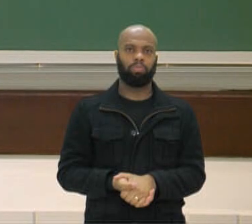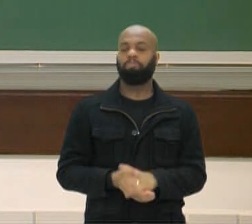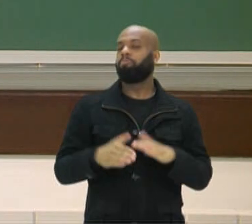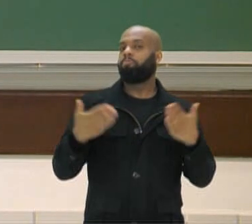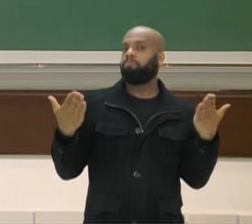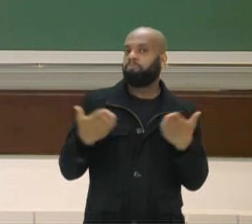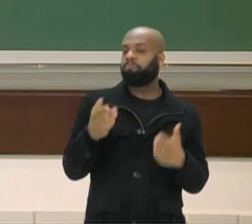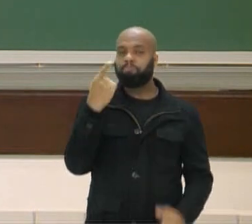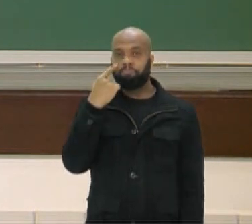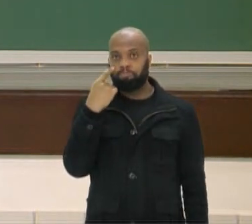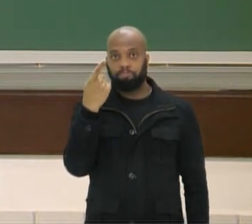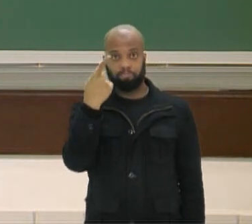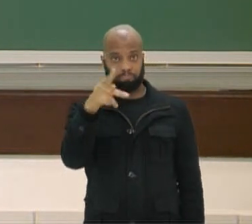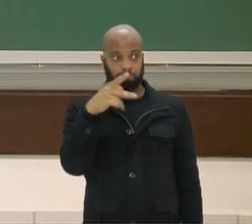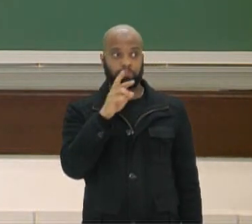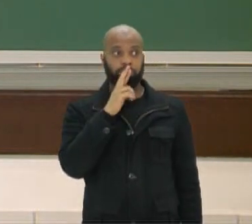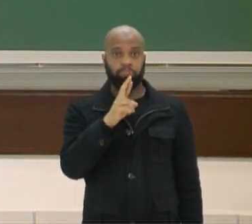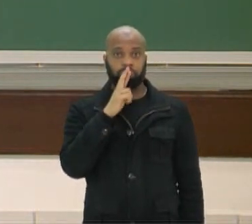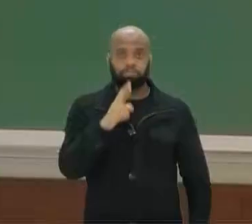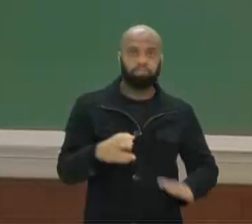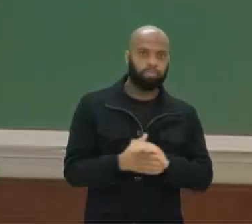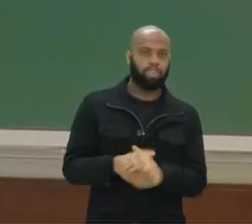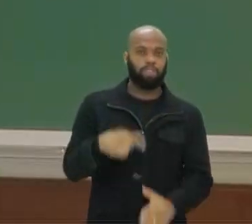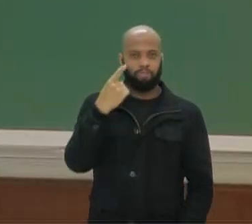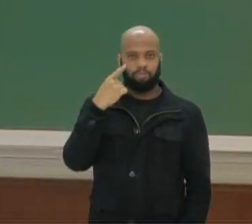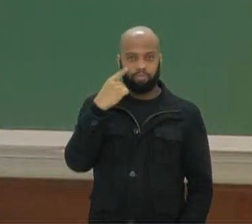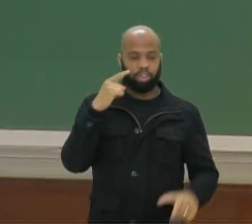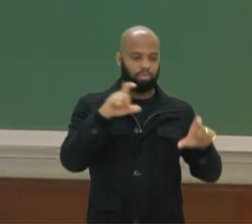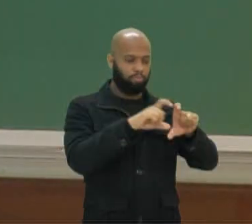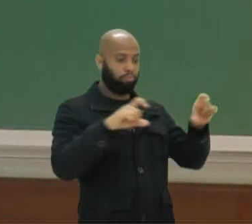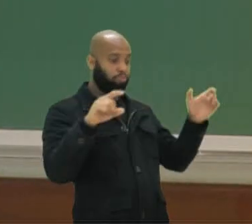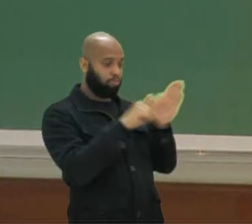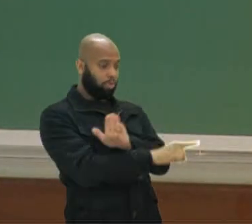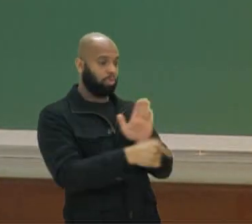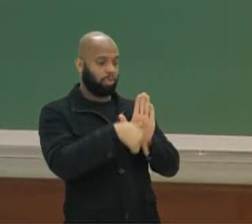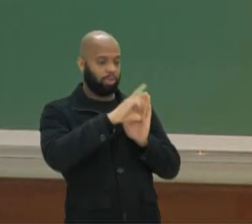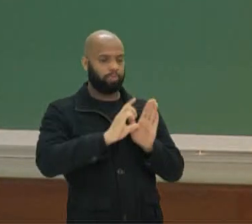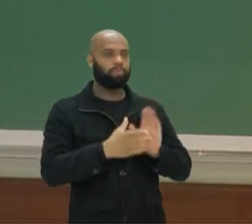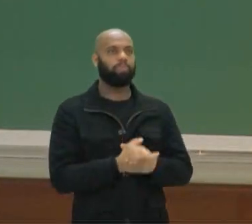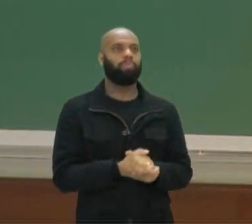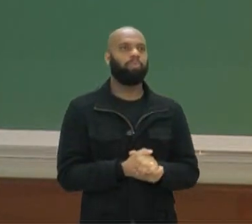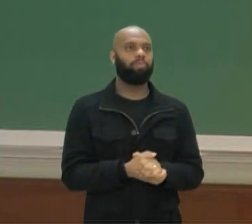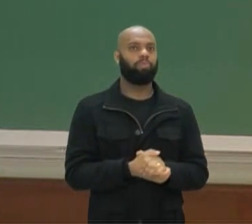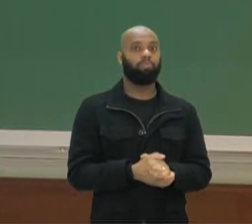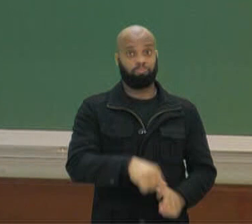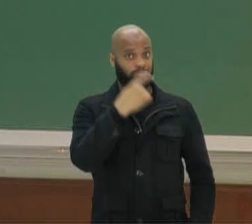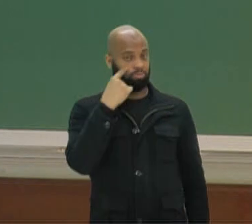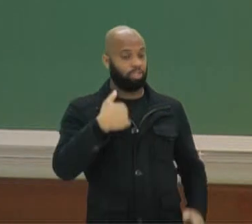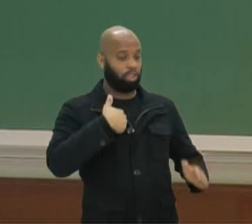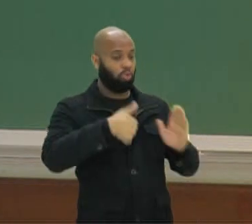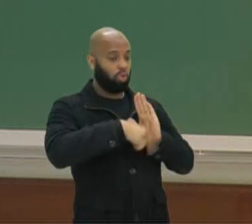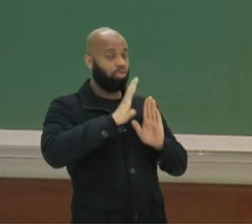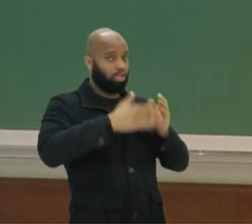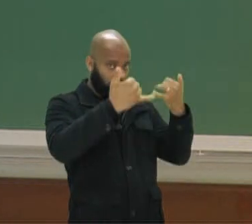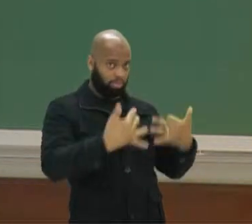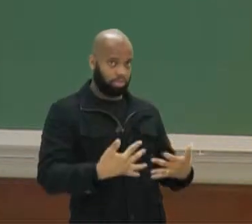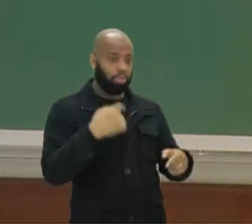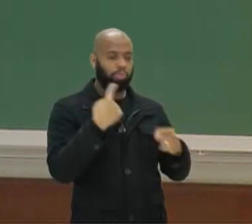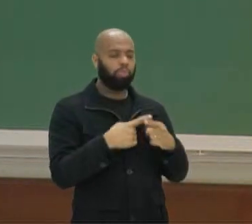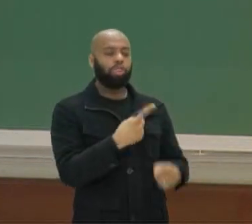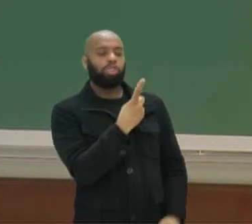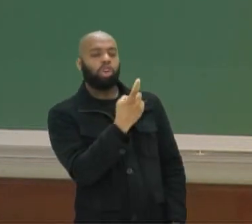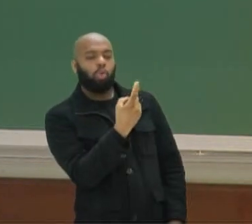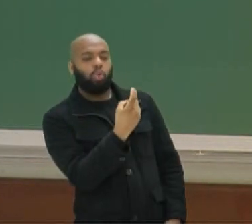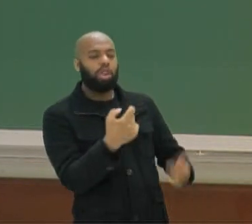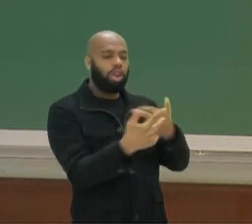Então vamos lá ver qual foi a resposta certa? Bora ver o enunciado primeiro aqui, ó. É aquilo que a gente falou, né, gente? A única coisa